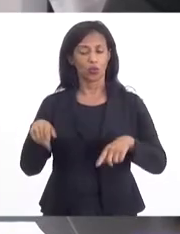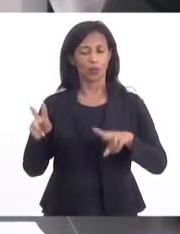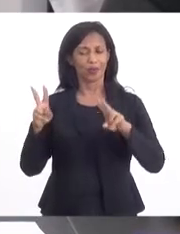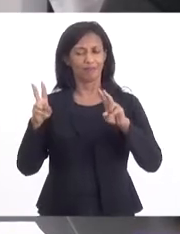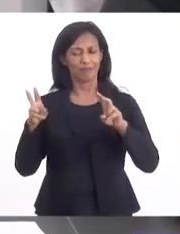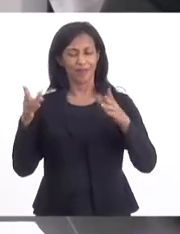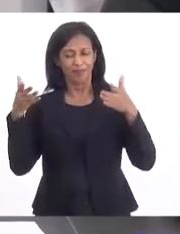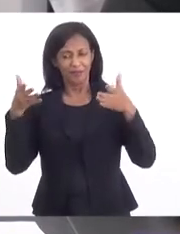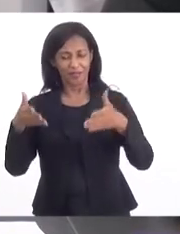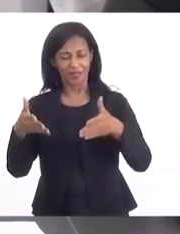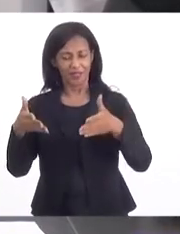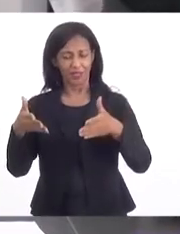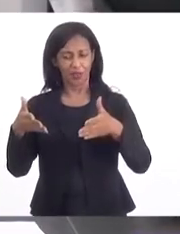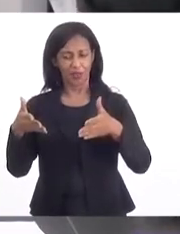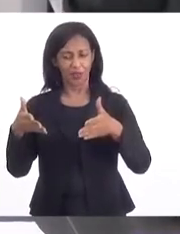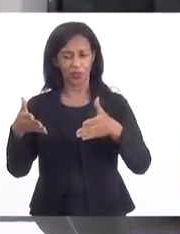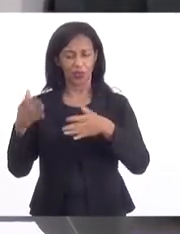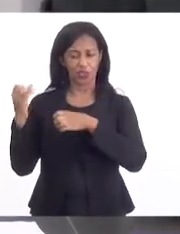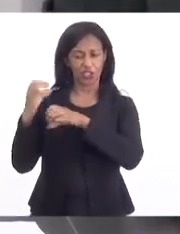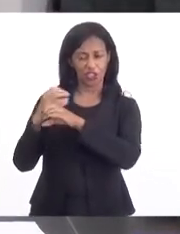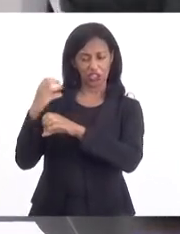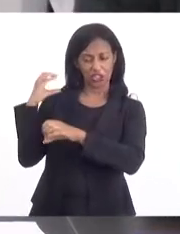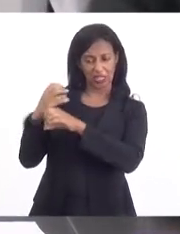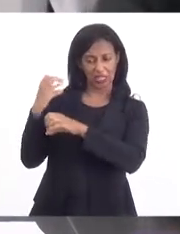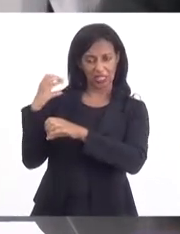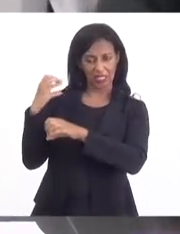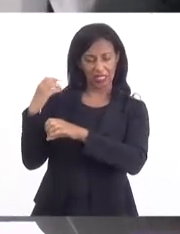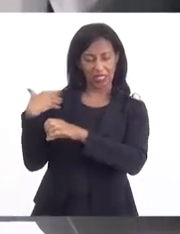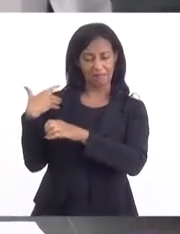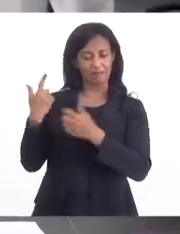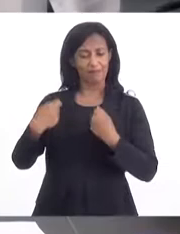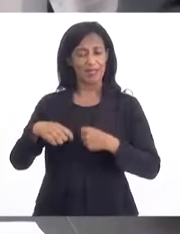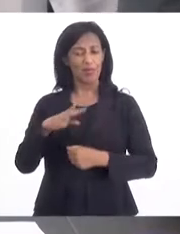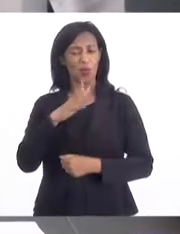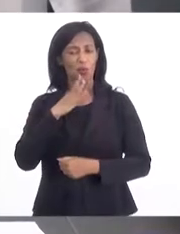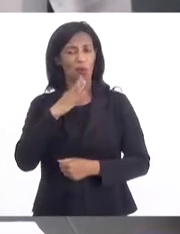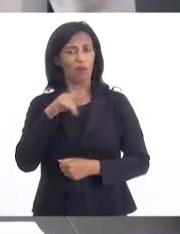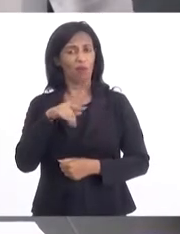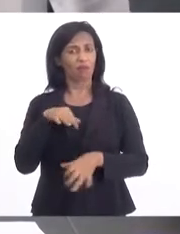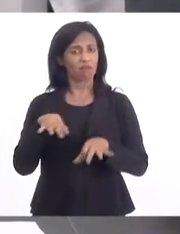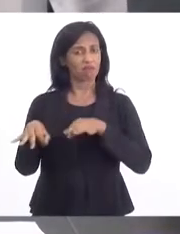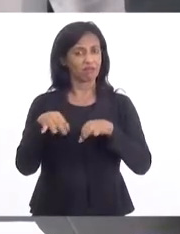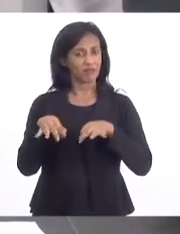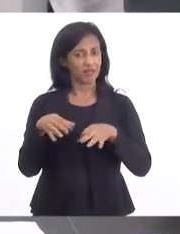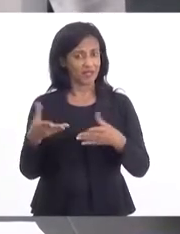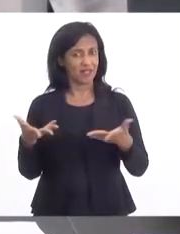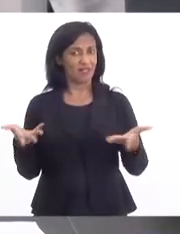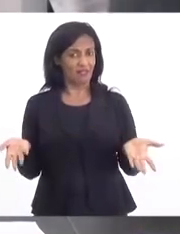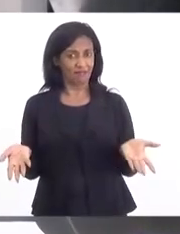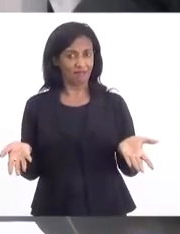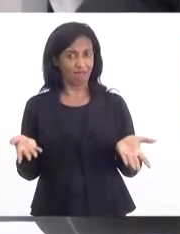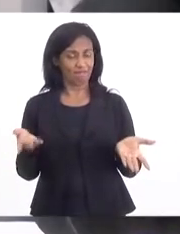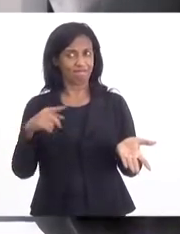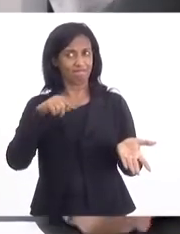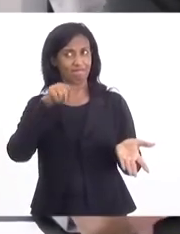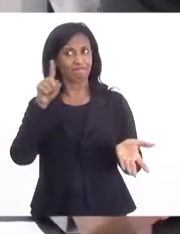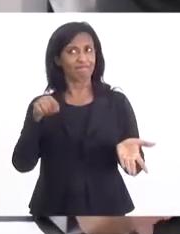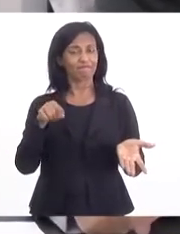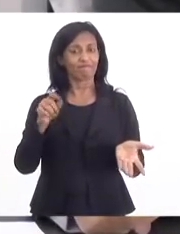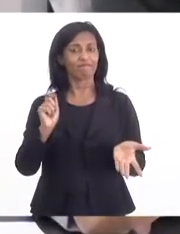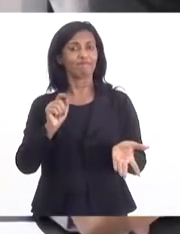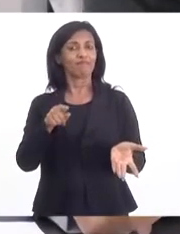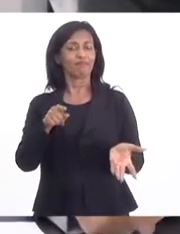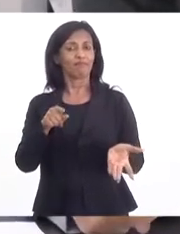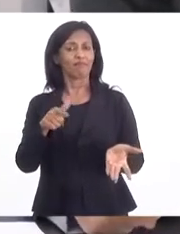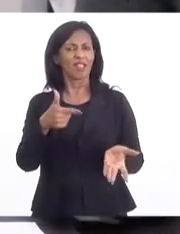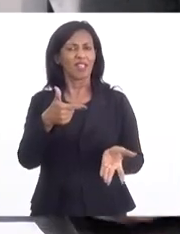são projetos que a gente precisa conhecer. Por quê? Será mesmo que